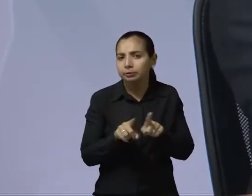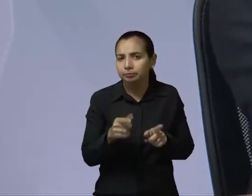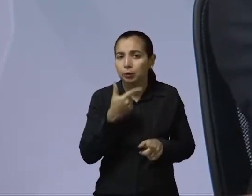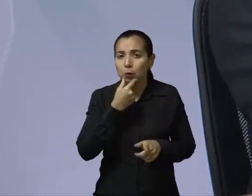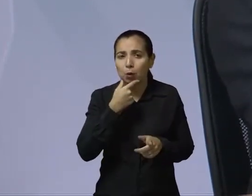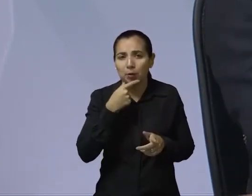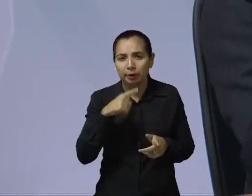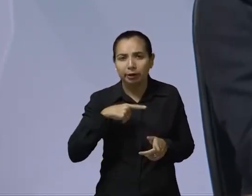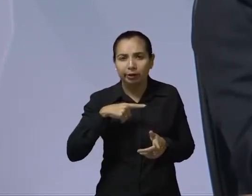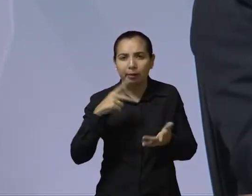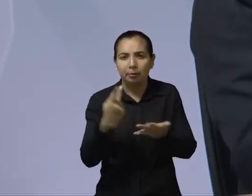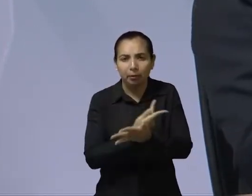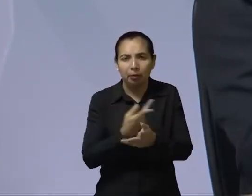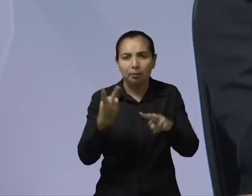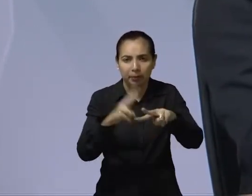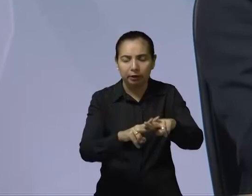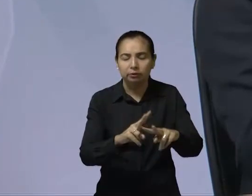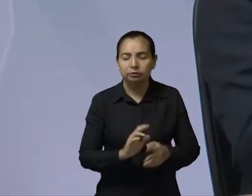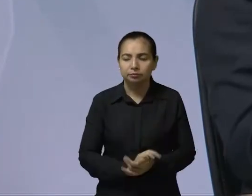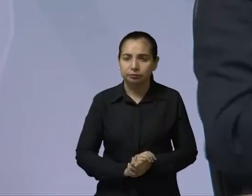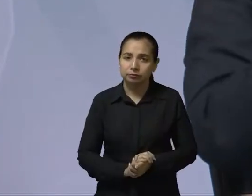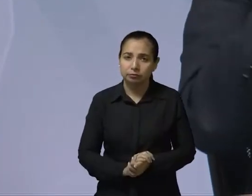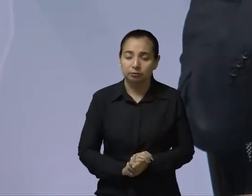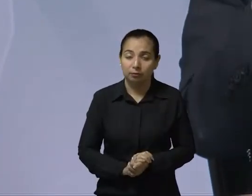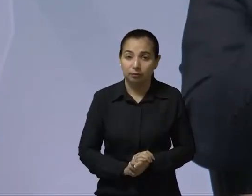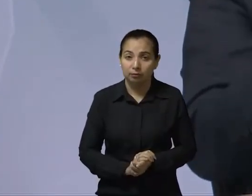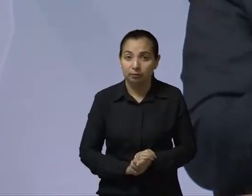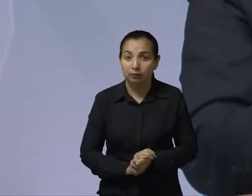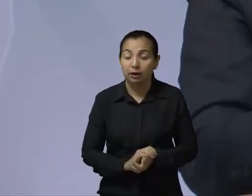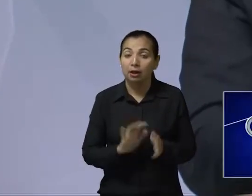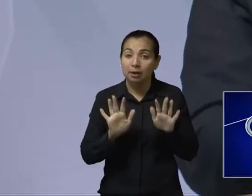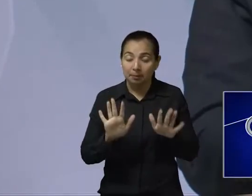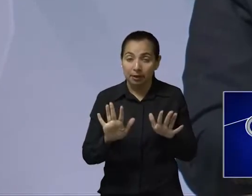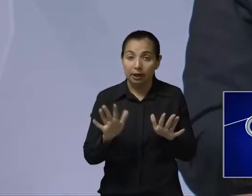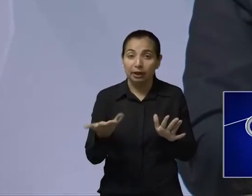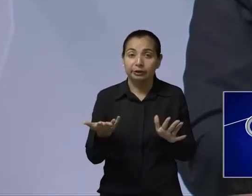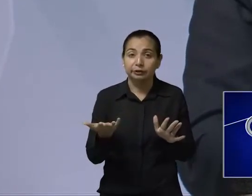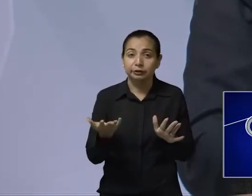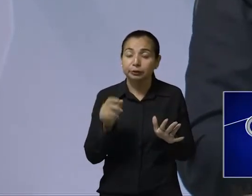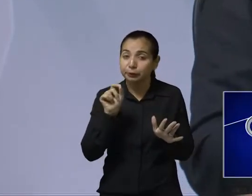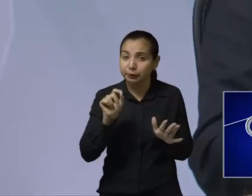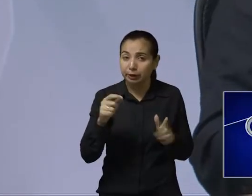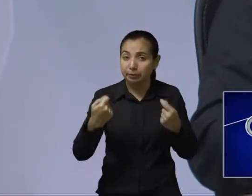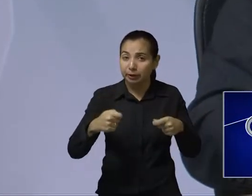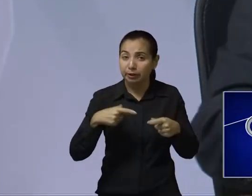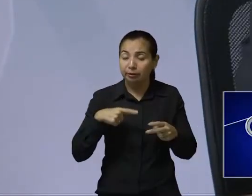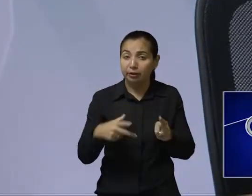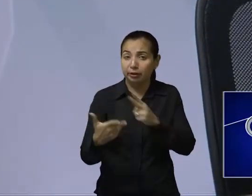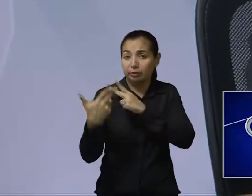incutir no agente penitenciário uma responsabilidade